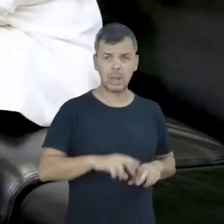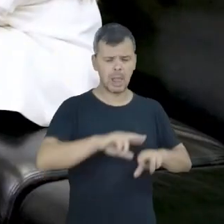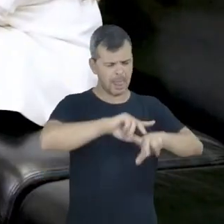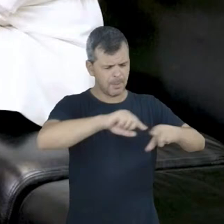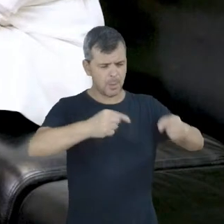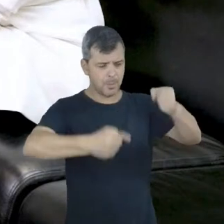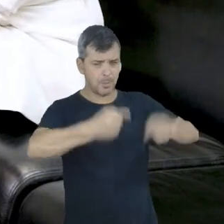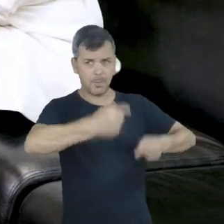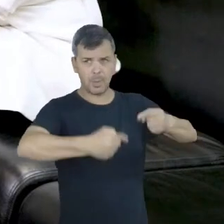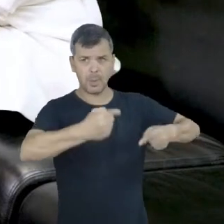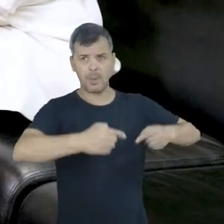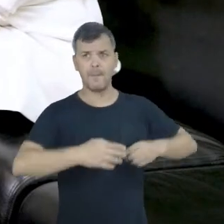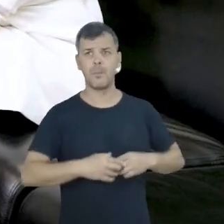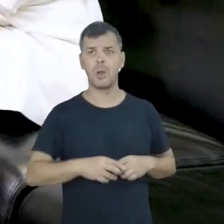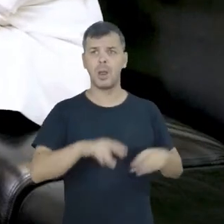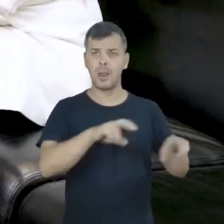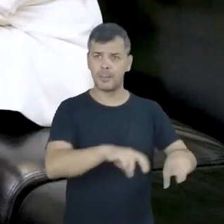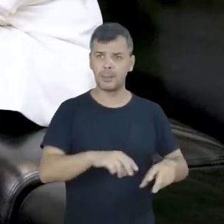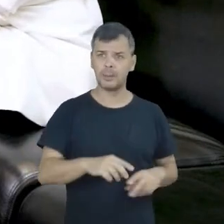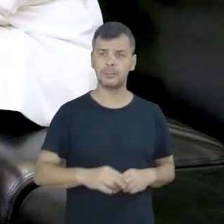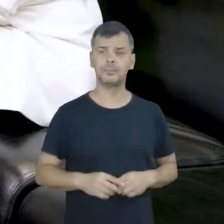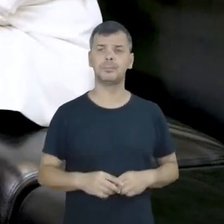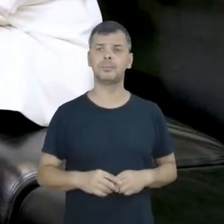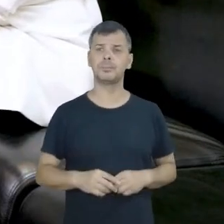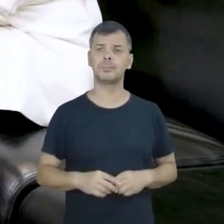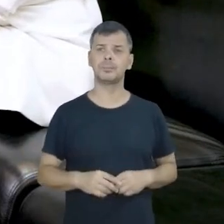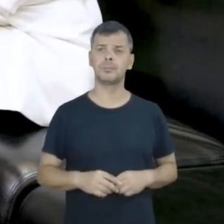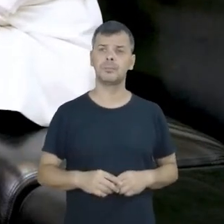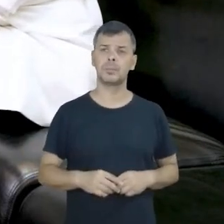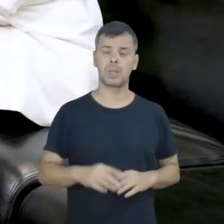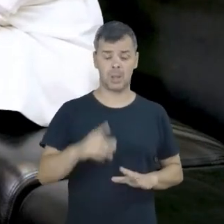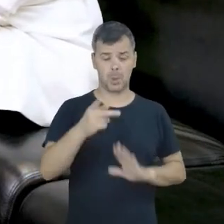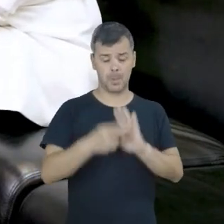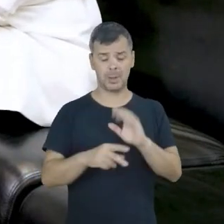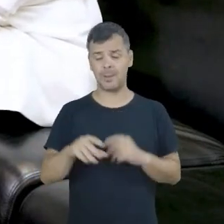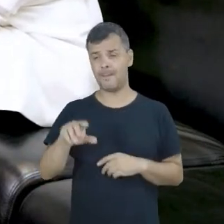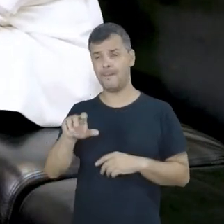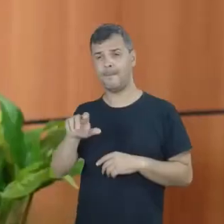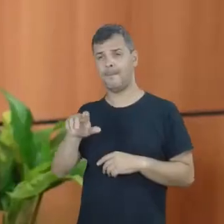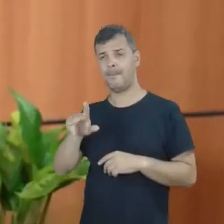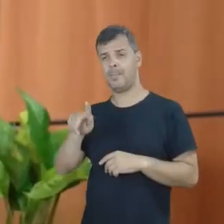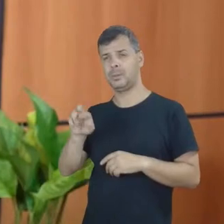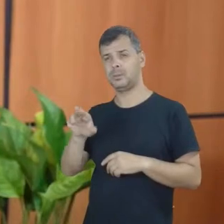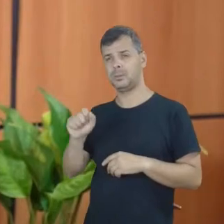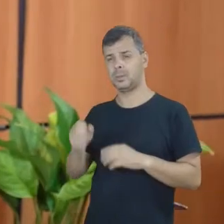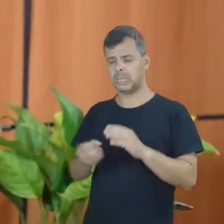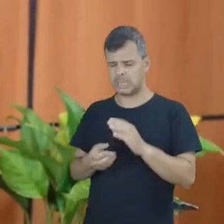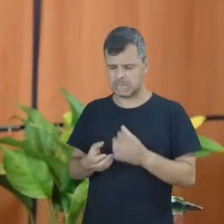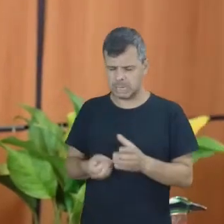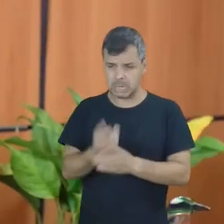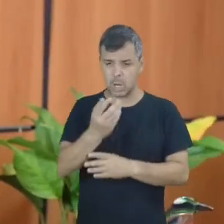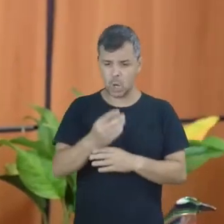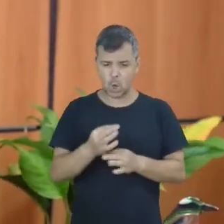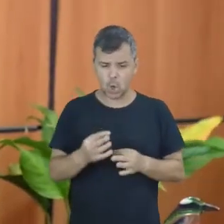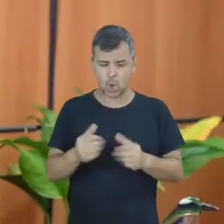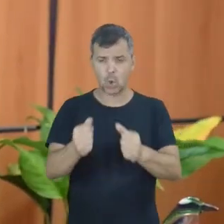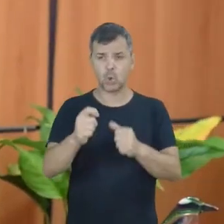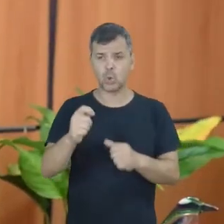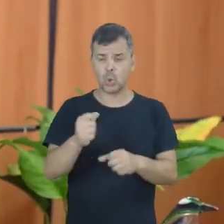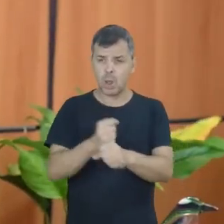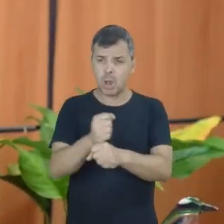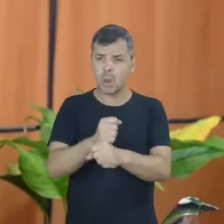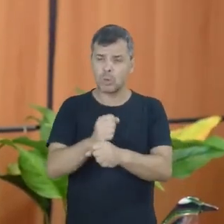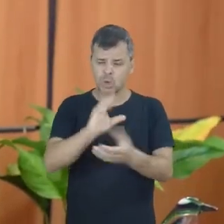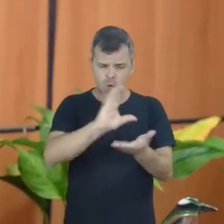muitas políticas para o trabalho no campo, desde do Plano Safra, que injeta todo ano